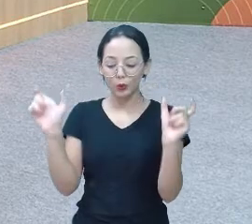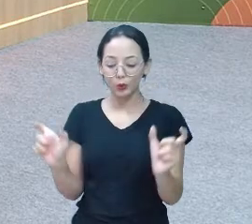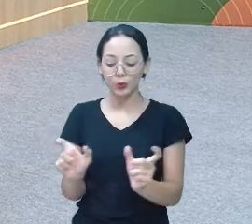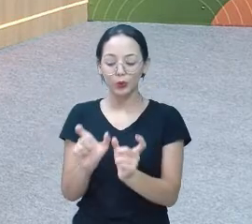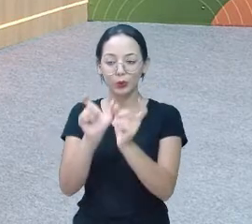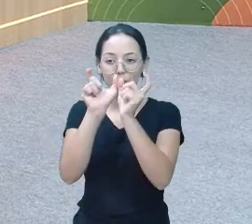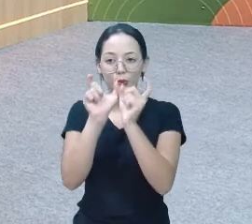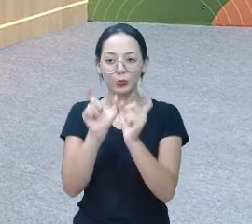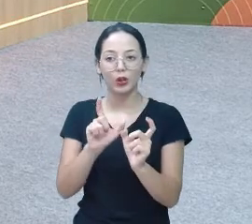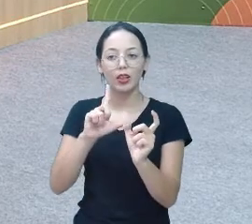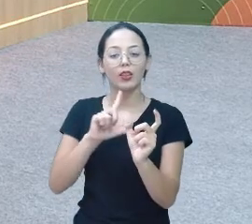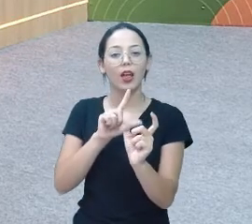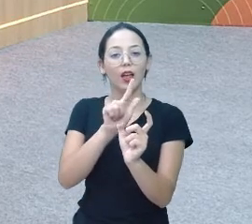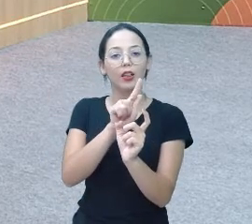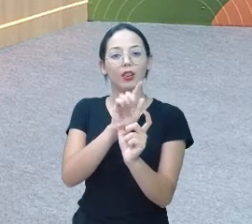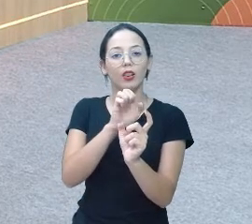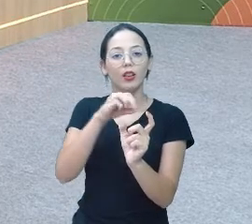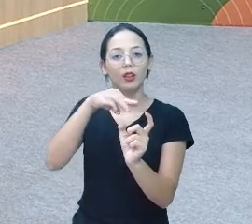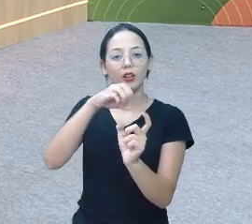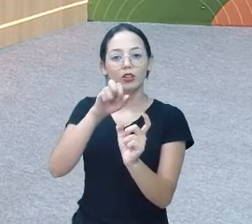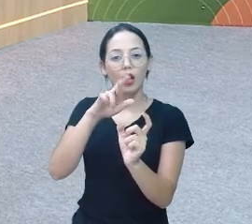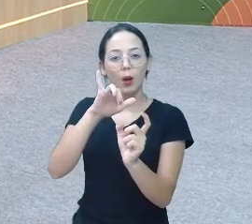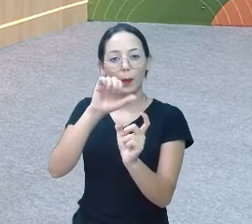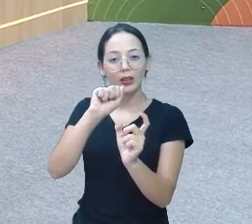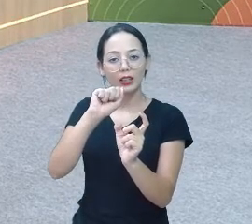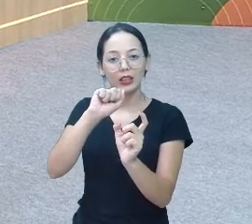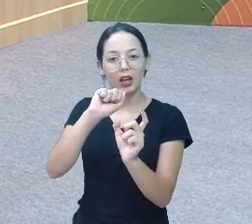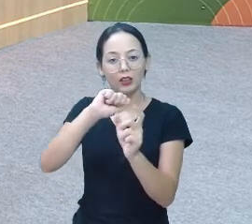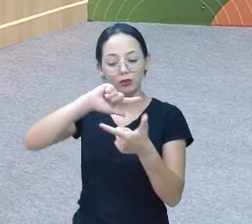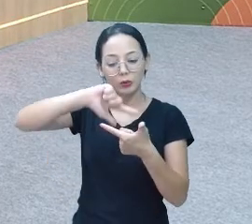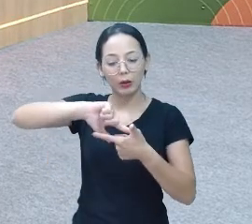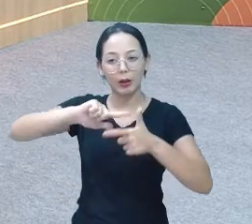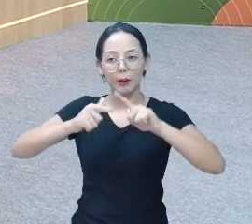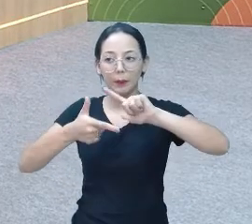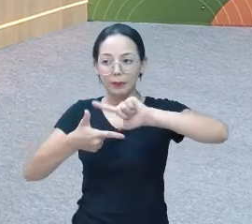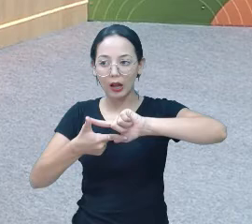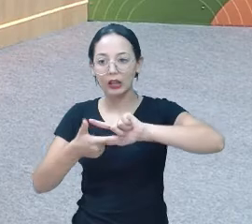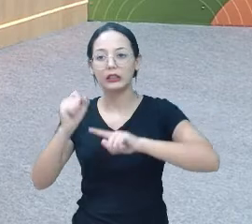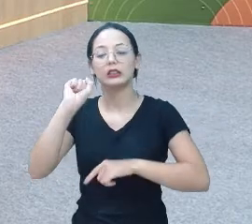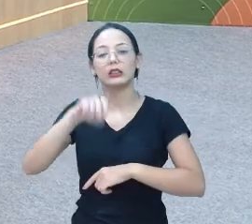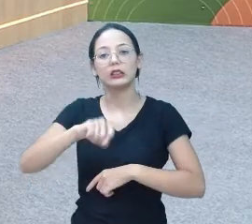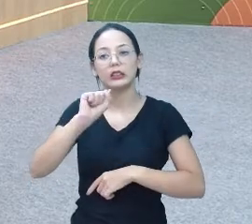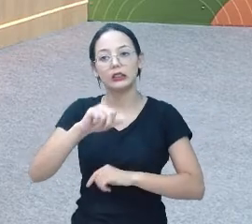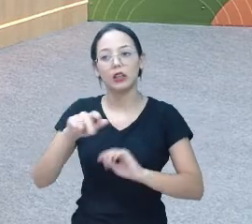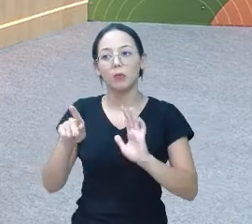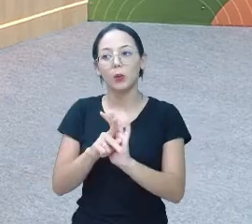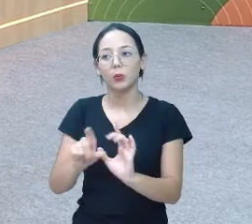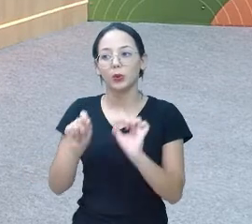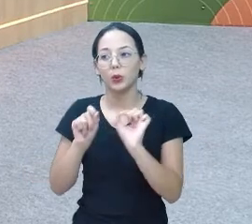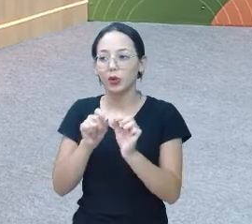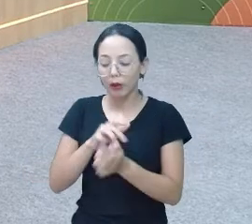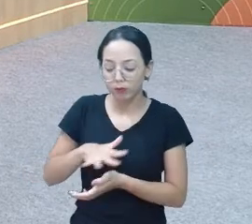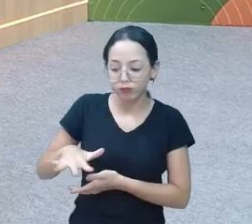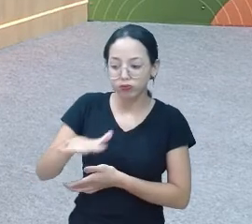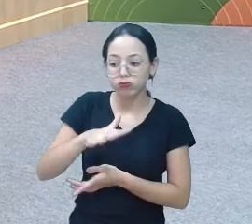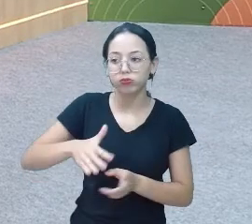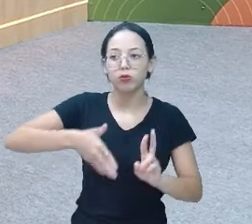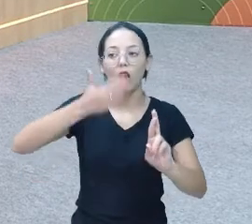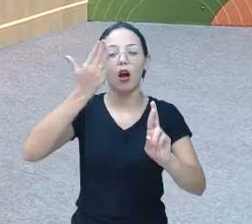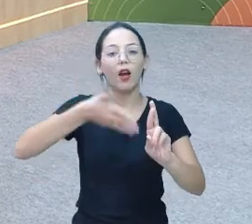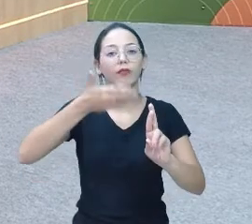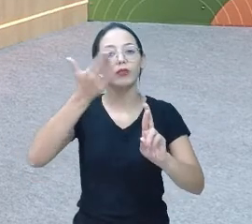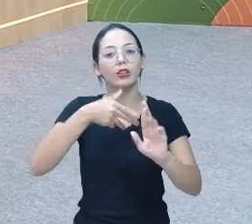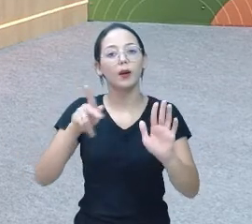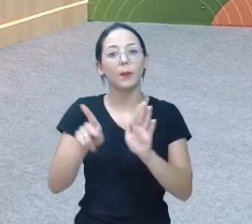é o que a gente tem como geometria, tá certo? Literalmente mesmo, a medida da terra, fazendo referência a